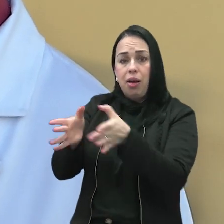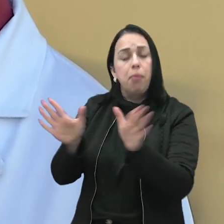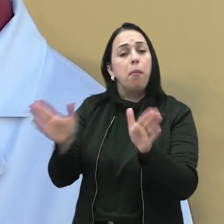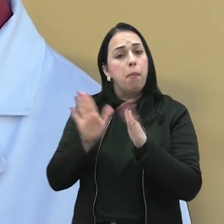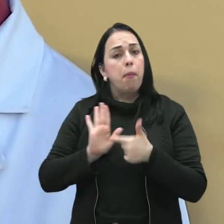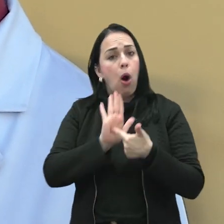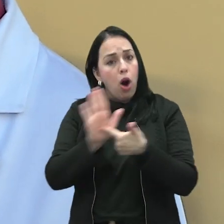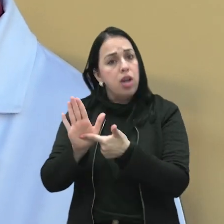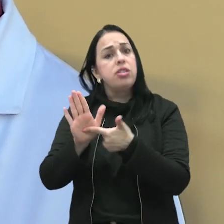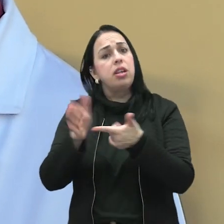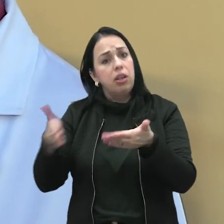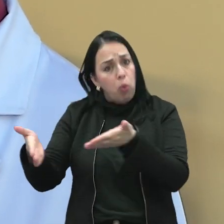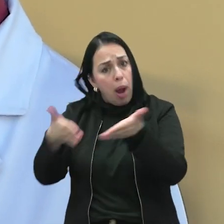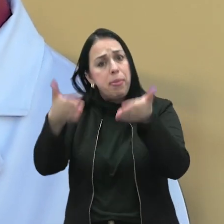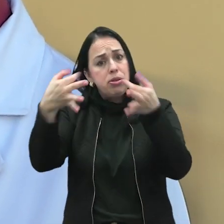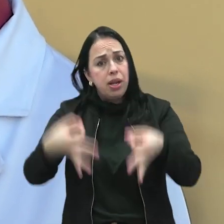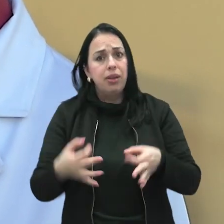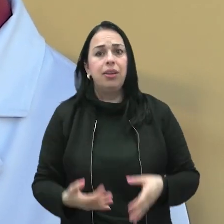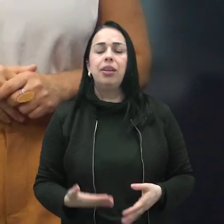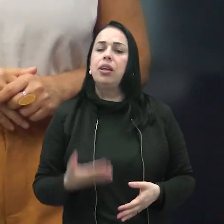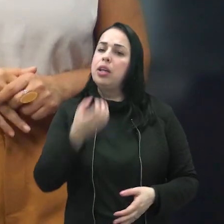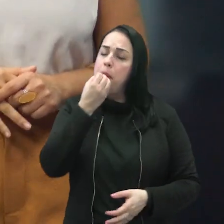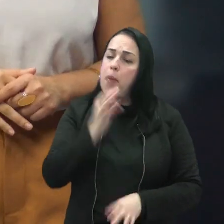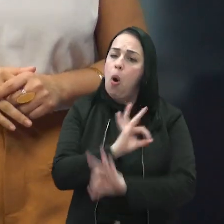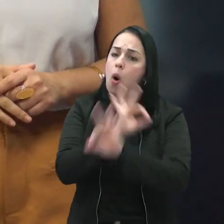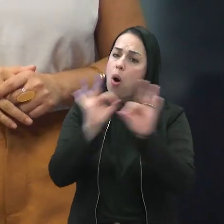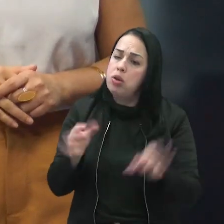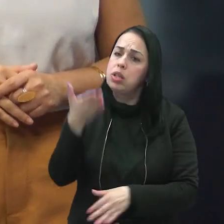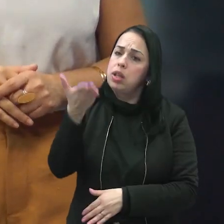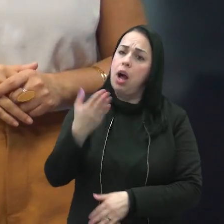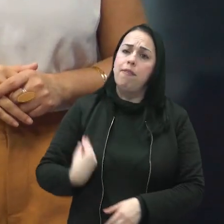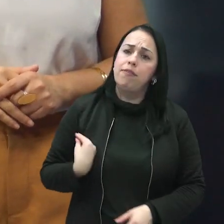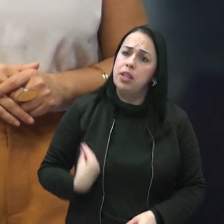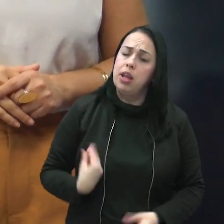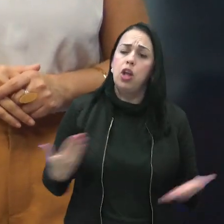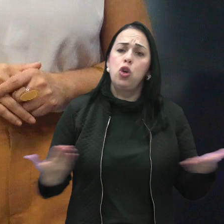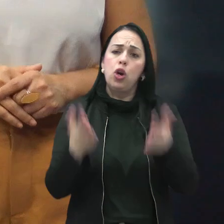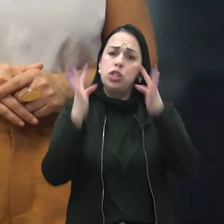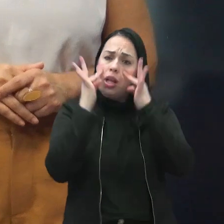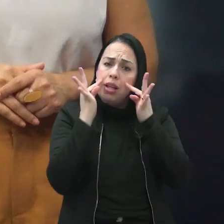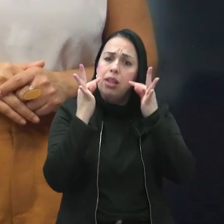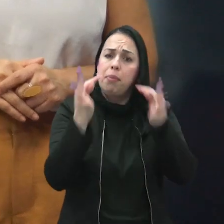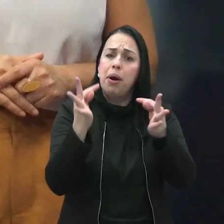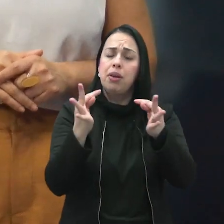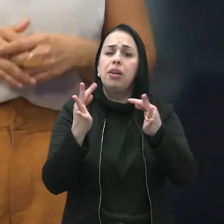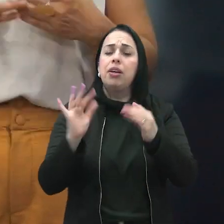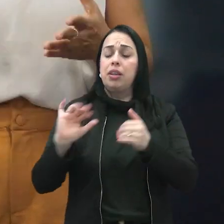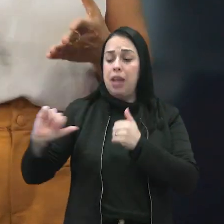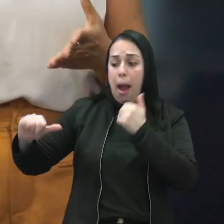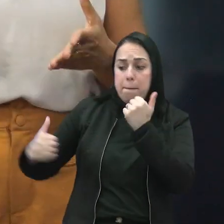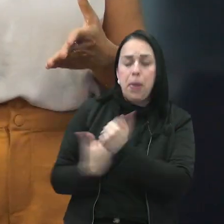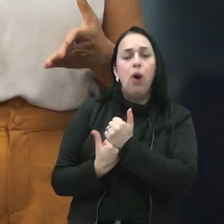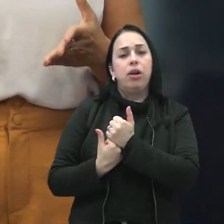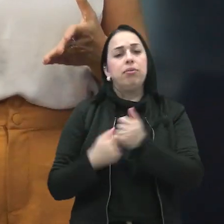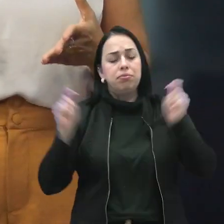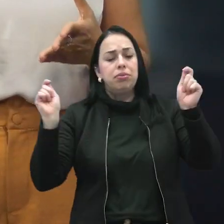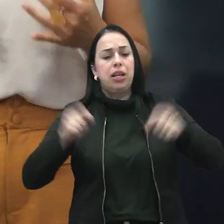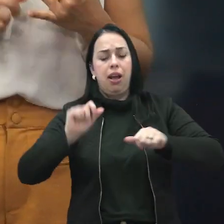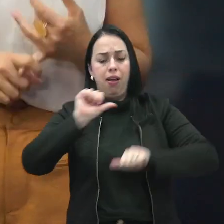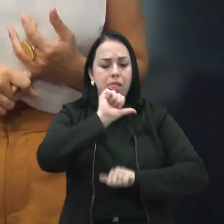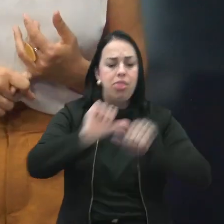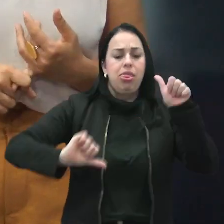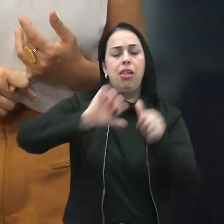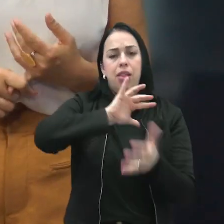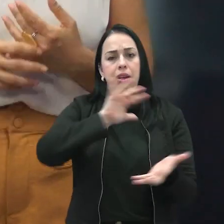seus familiares, mostre para eles que tem caminho. Que bom, Alexandre, que você está bem agora e hoje pode dar esse testemunho de que,